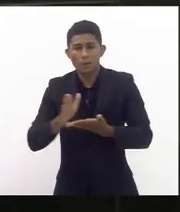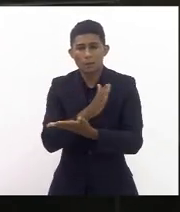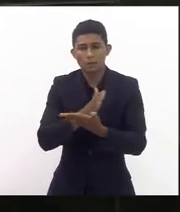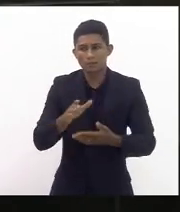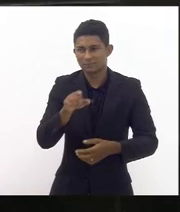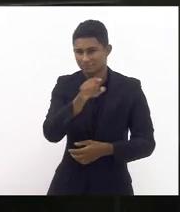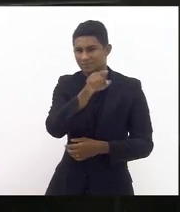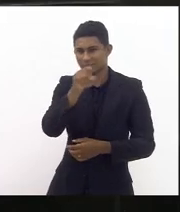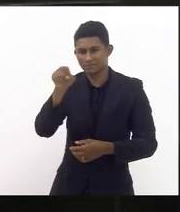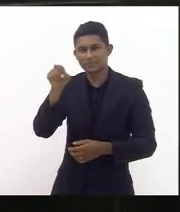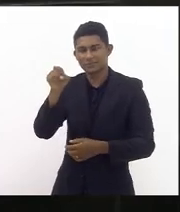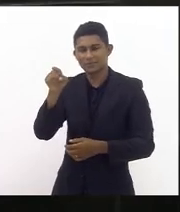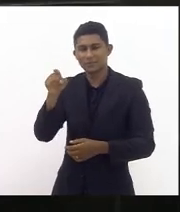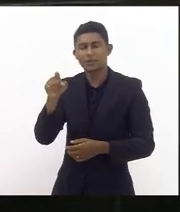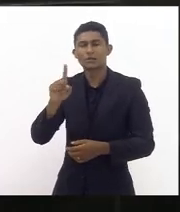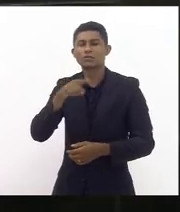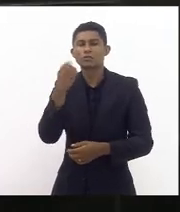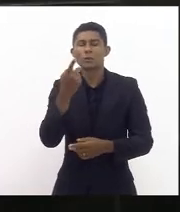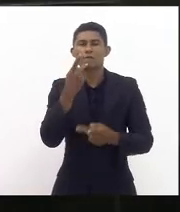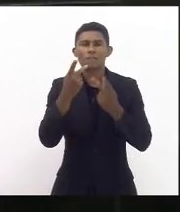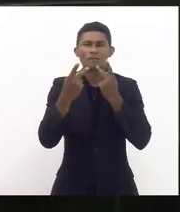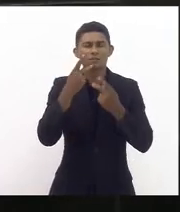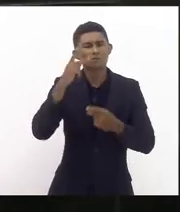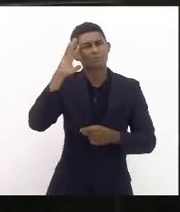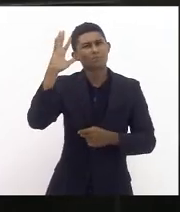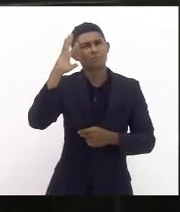são citados quando a gente pensa aí